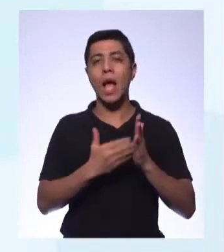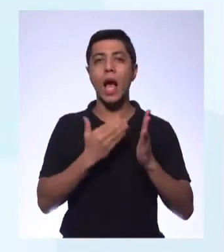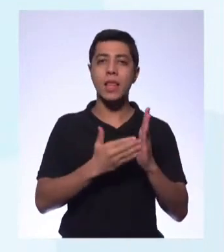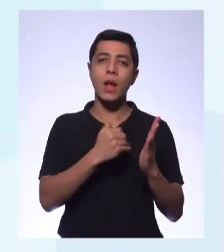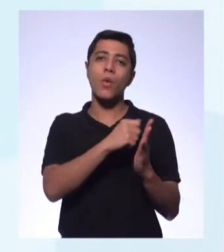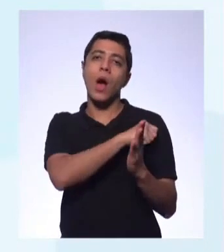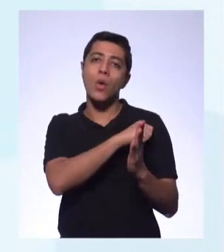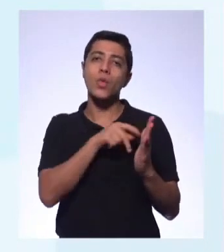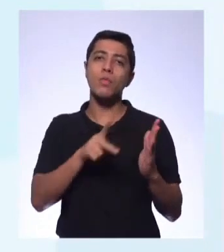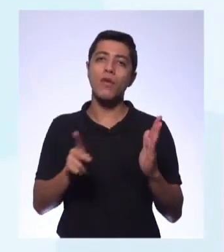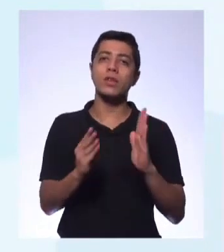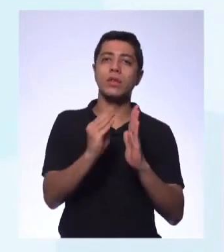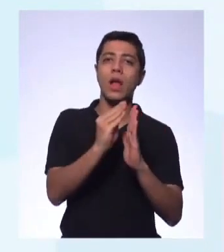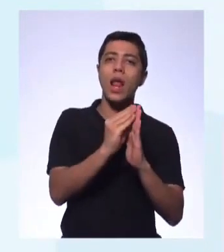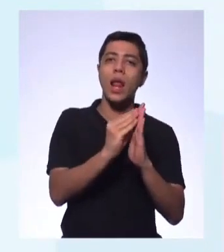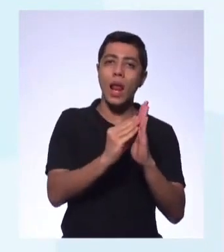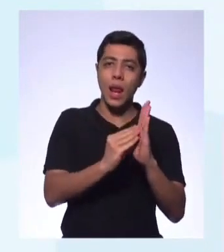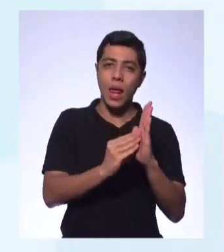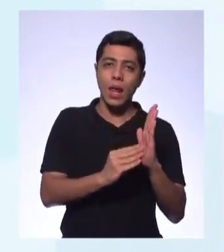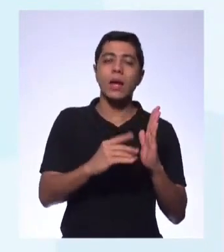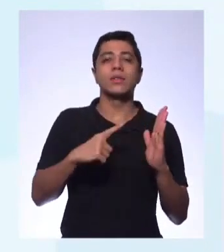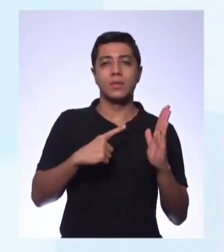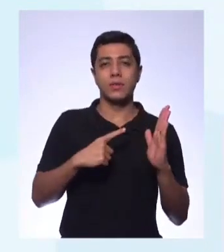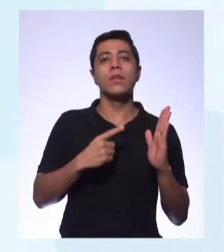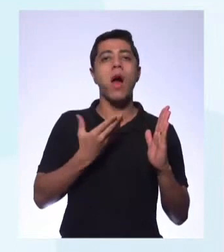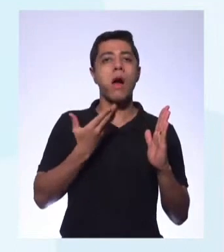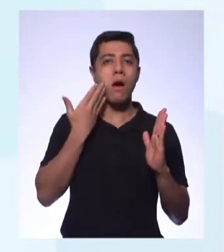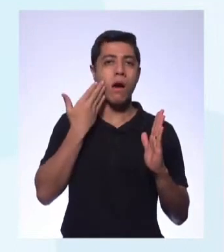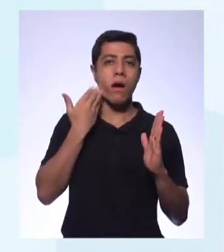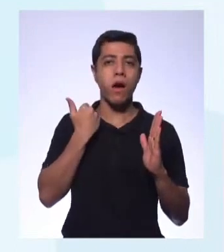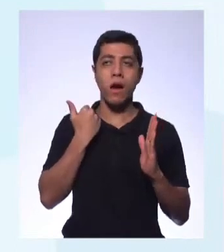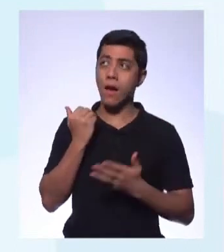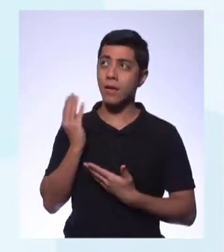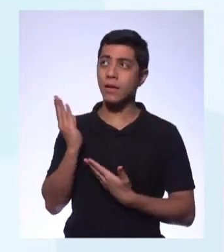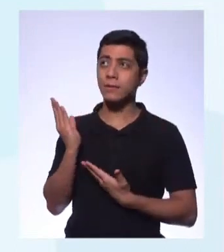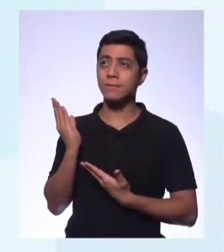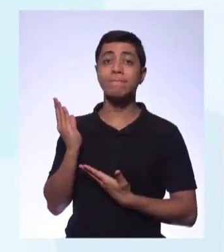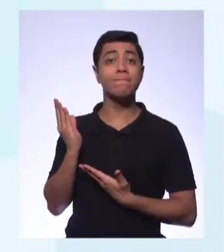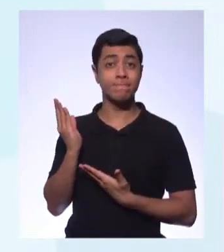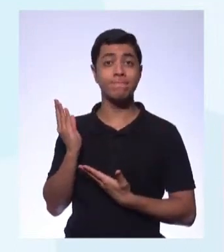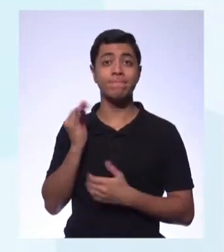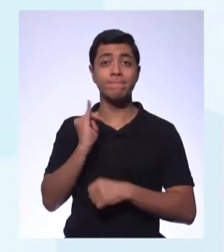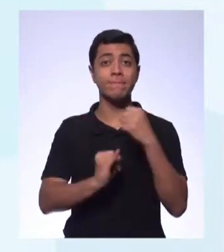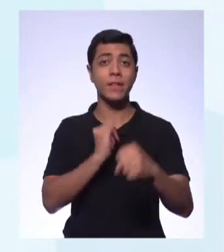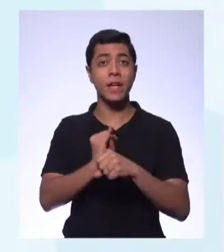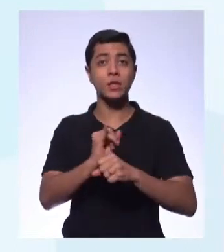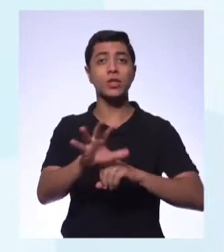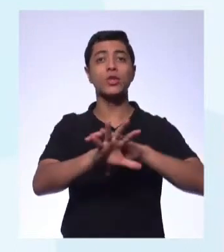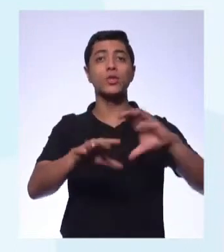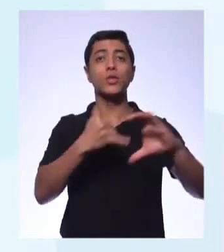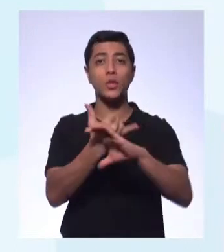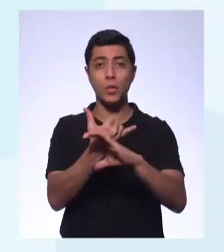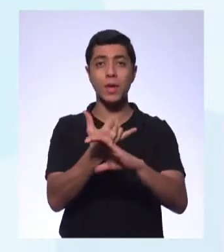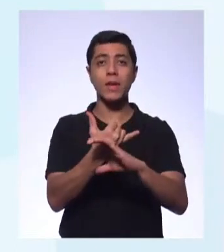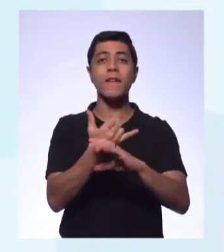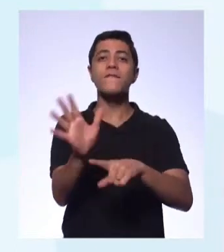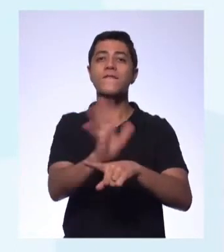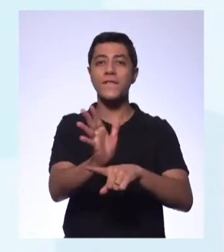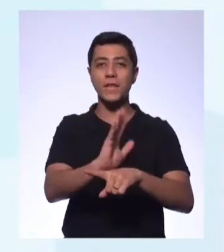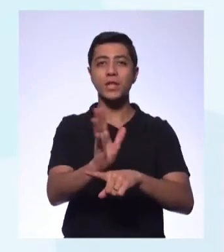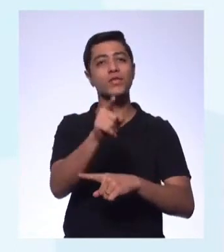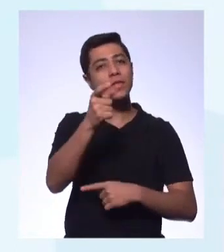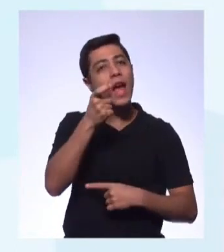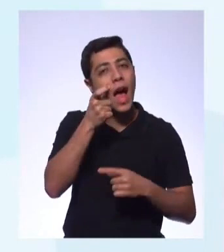Onde vocês vão pesquisar, né, através desses nomes, né, na internet. É só entrar lá no YouTube, que todos esses vídeos estão no